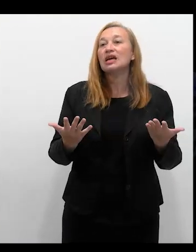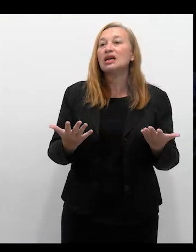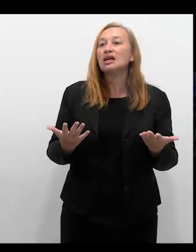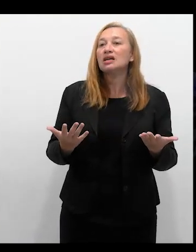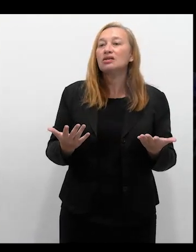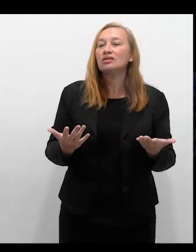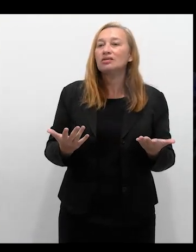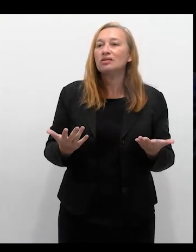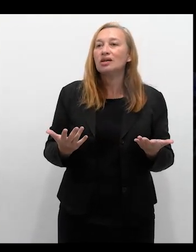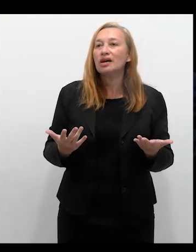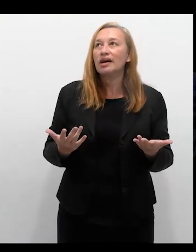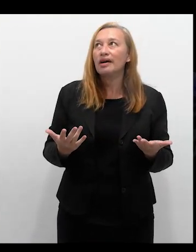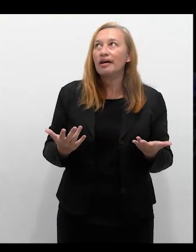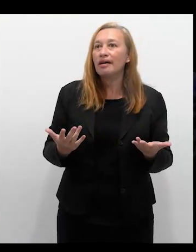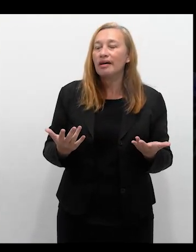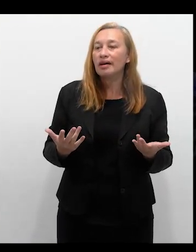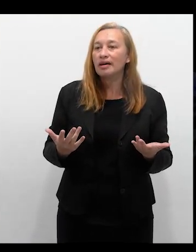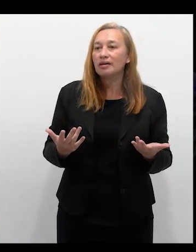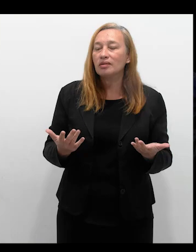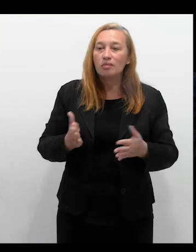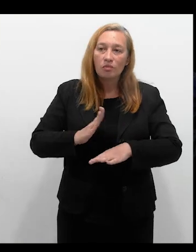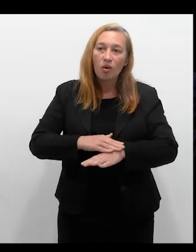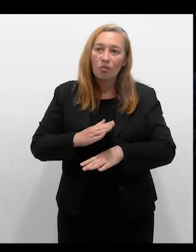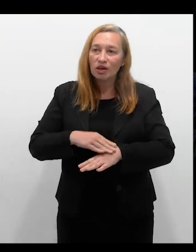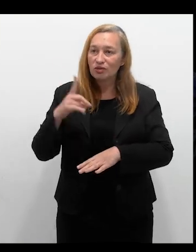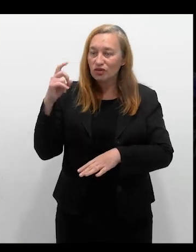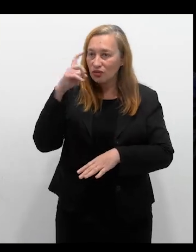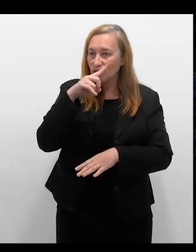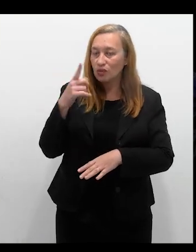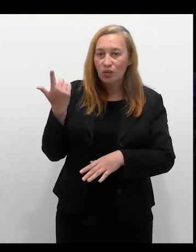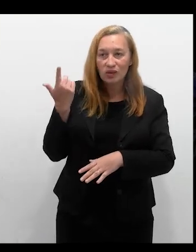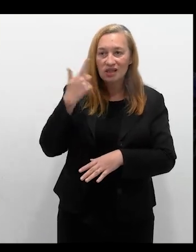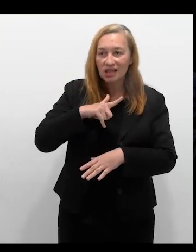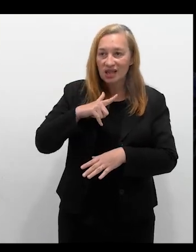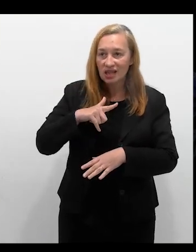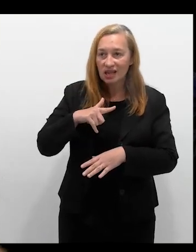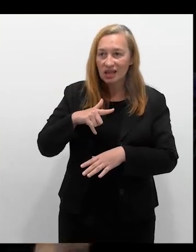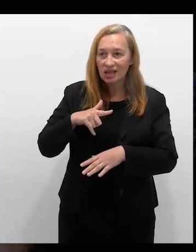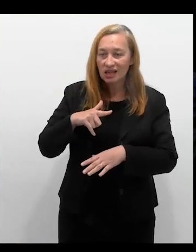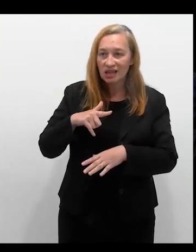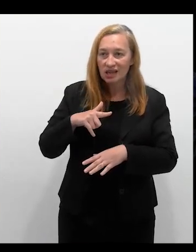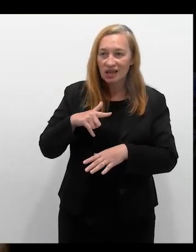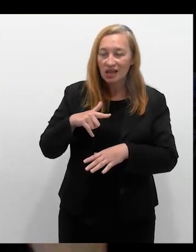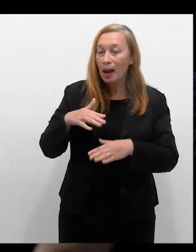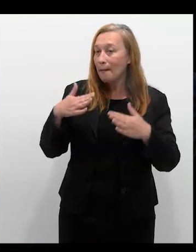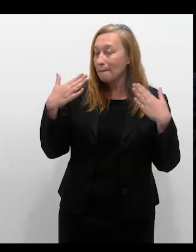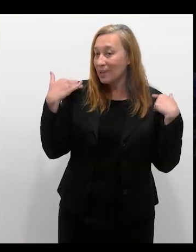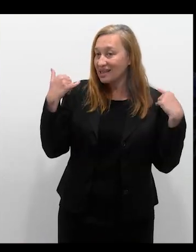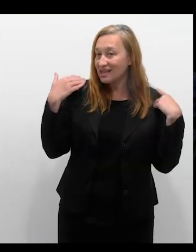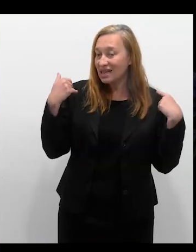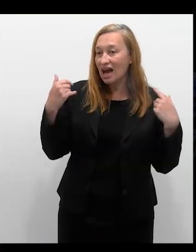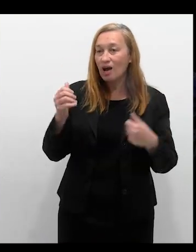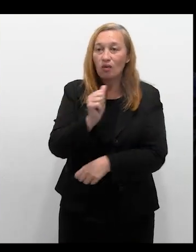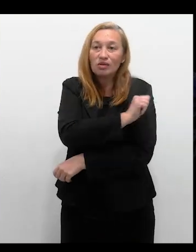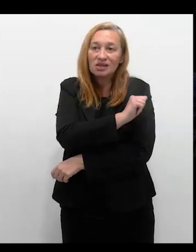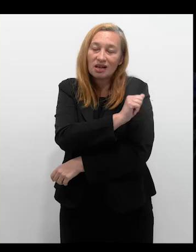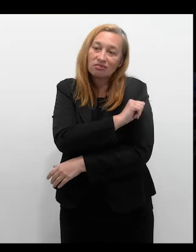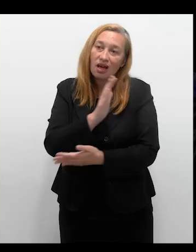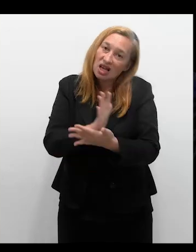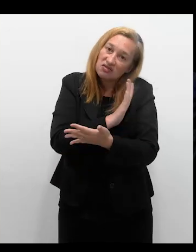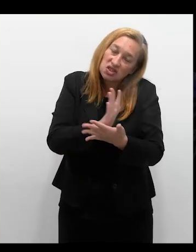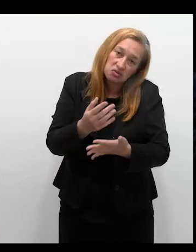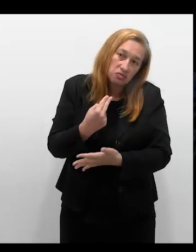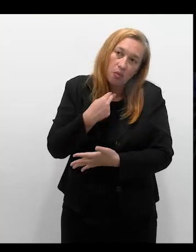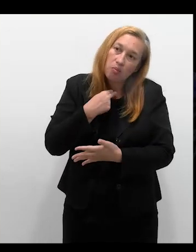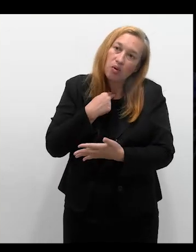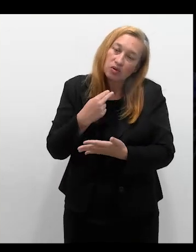remoção. E era um dos raros ocasiões que eu conseguia circular a pé com os alunos pelo bairro, porque